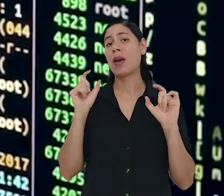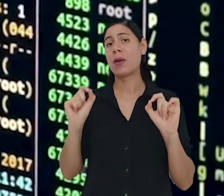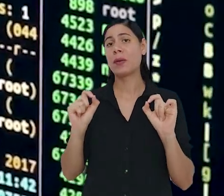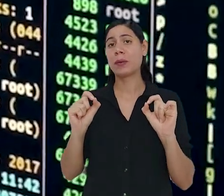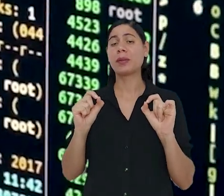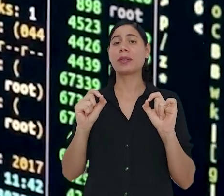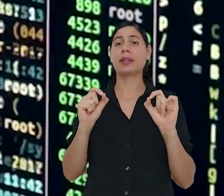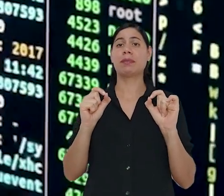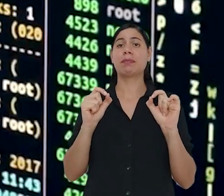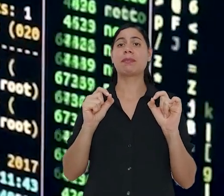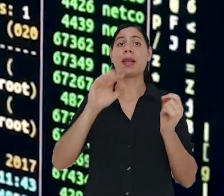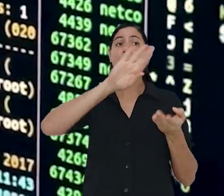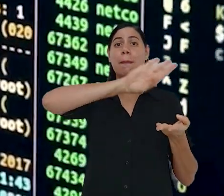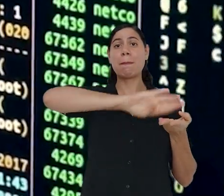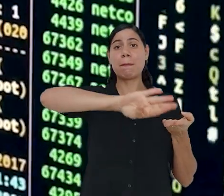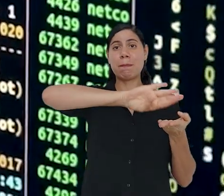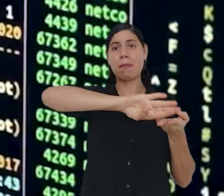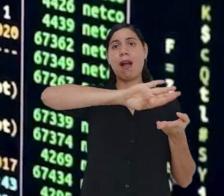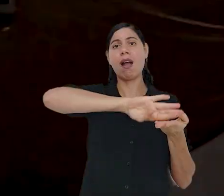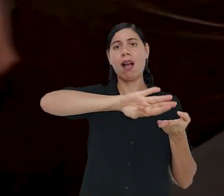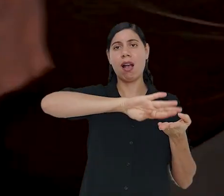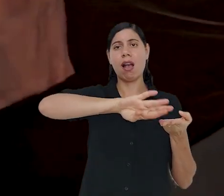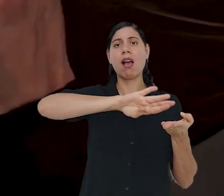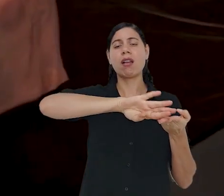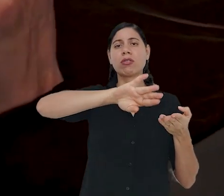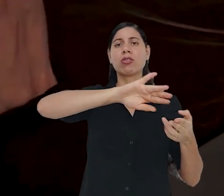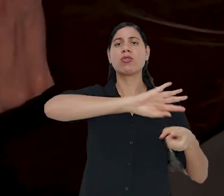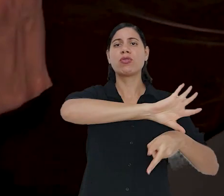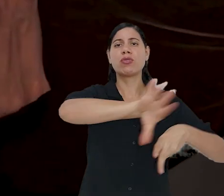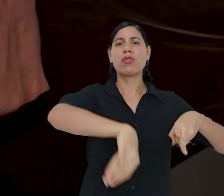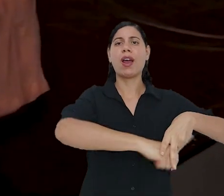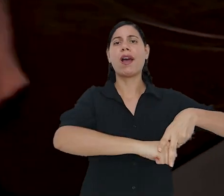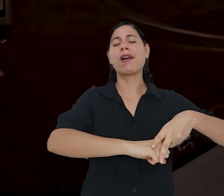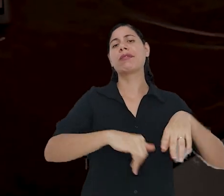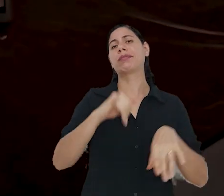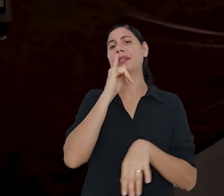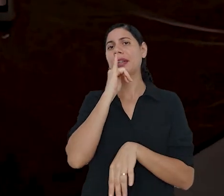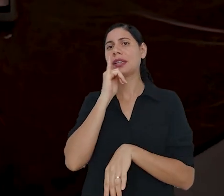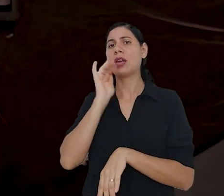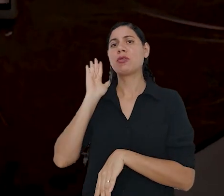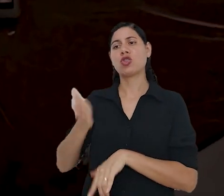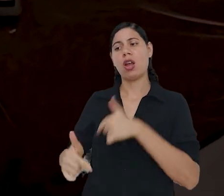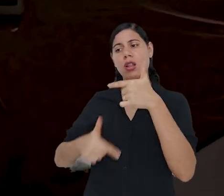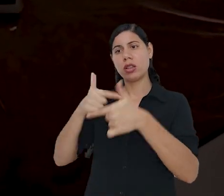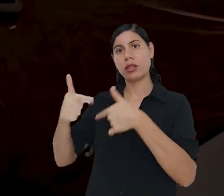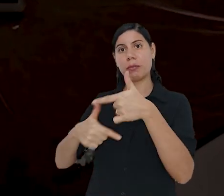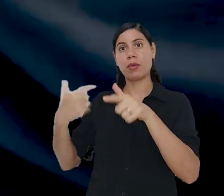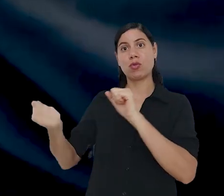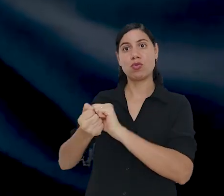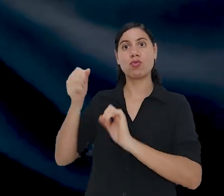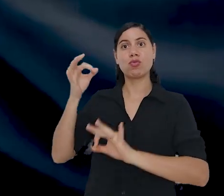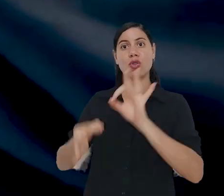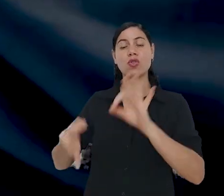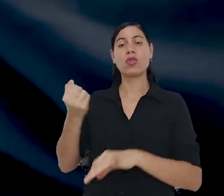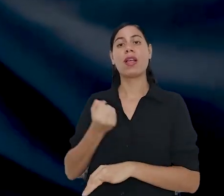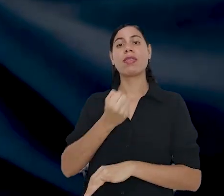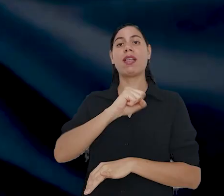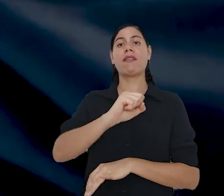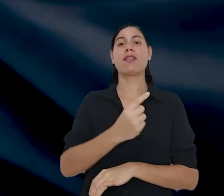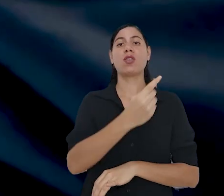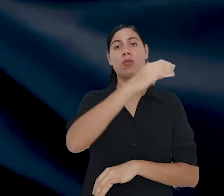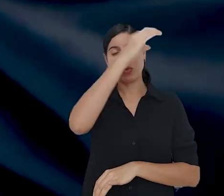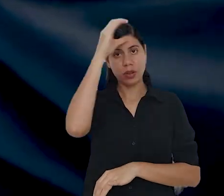a operações bancárias fraudulentas, como num caso em que ele atuou junto à Justiça para defender